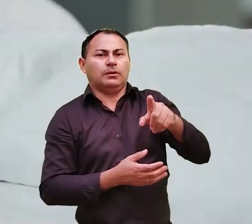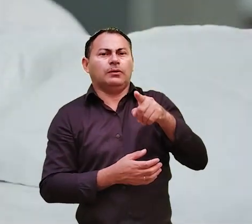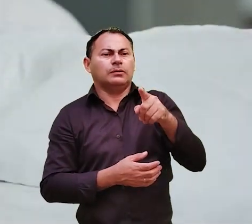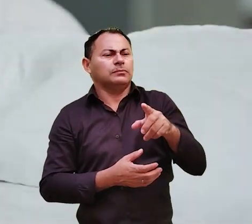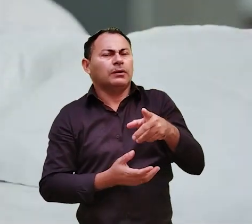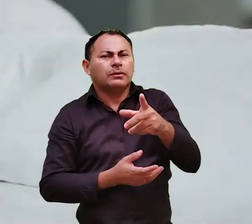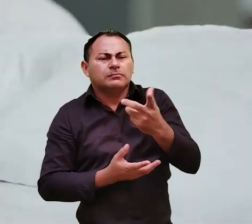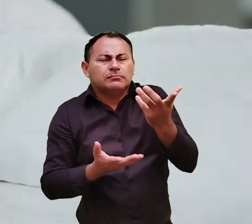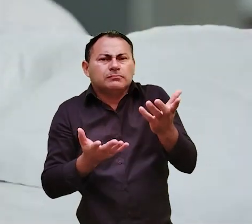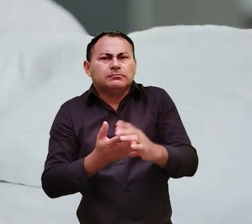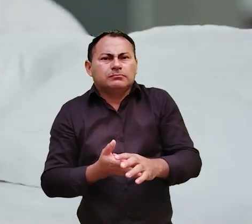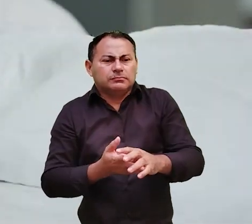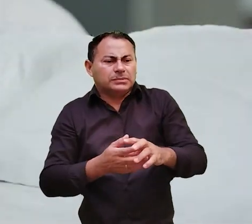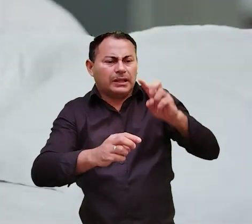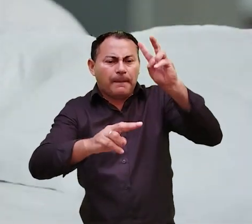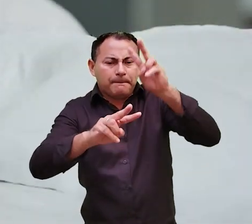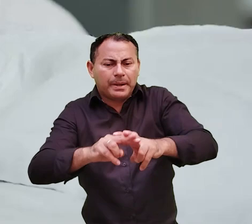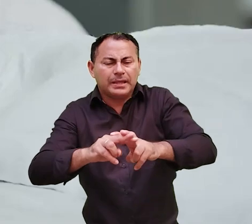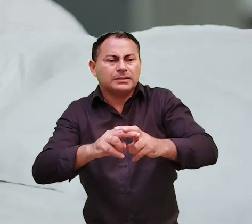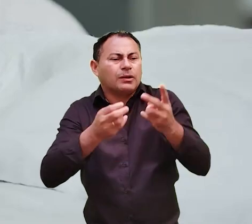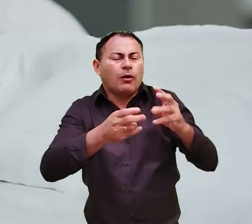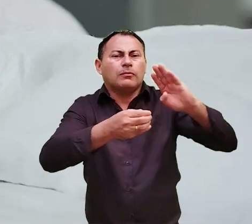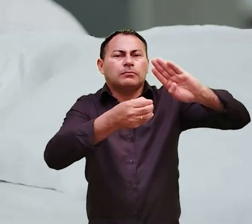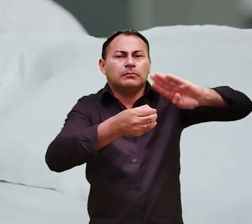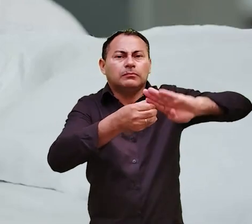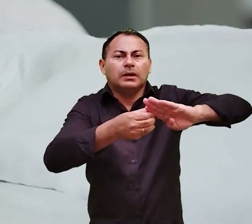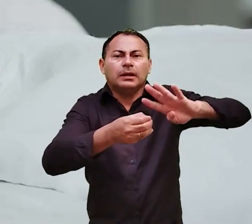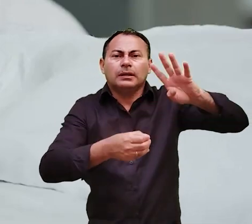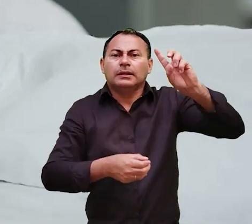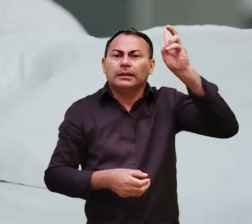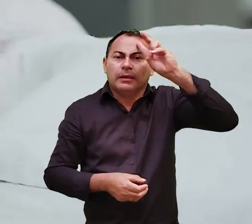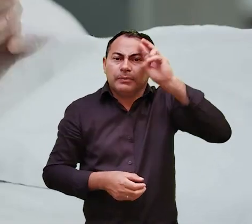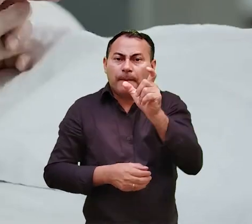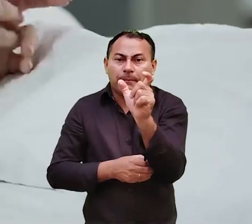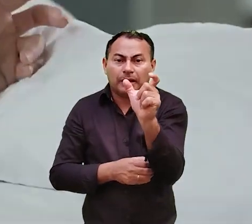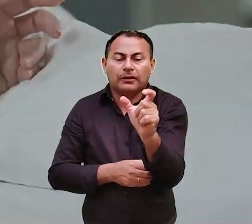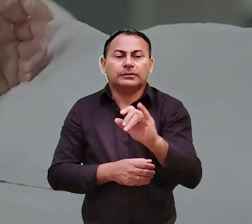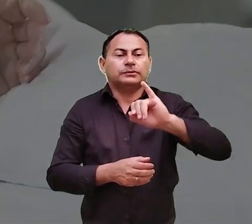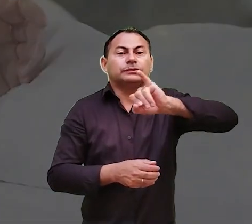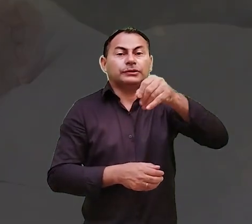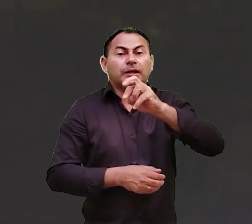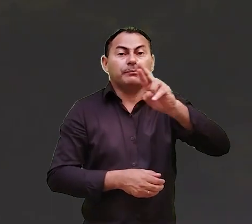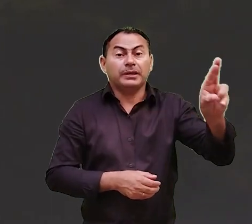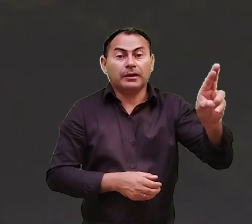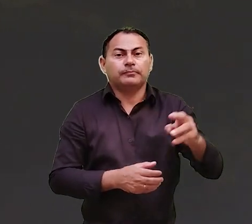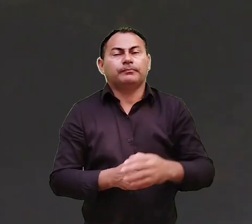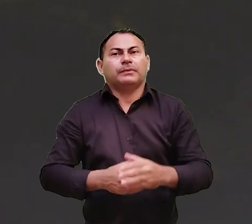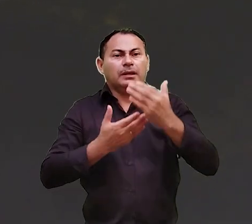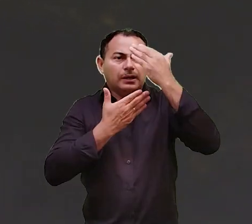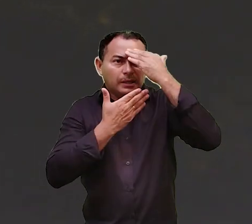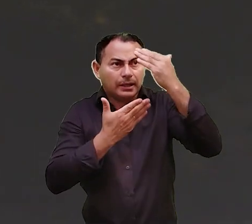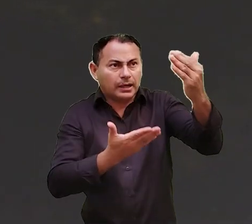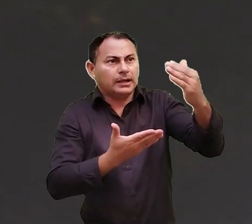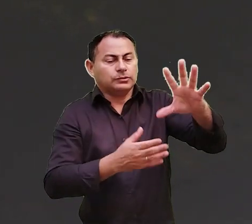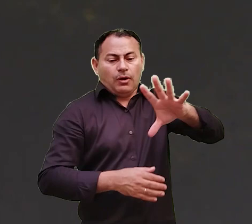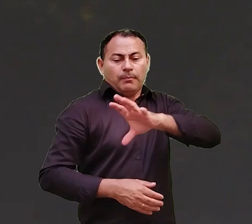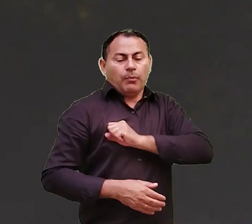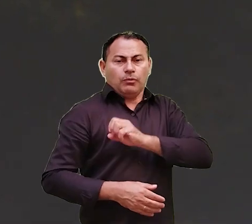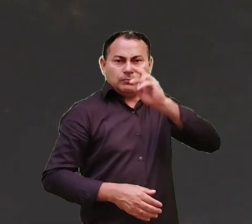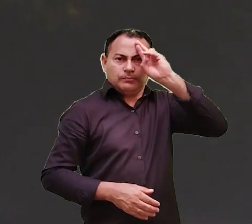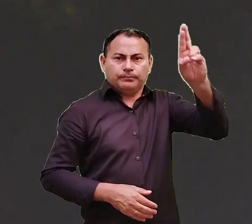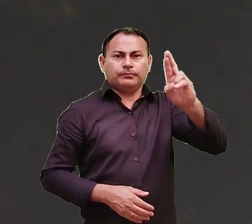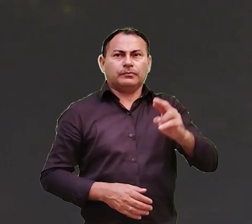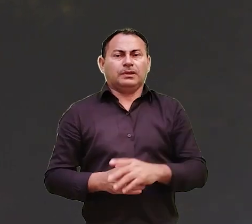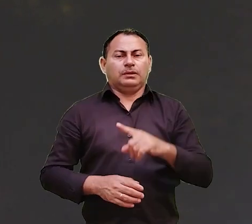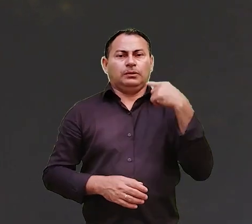de Deus, se você está num tipo de cativeiro babilônico, lembre-se das palavras de Jeremias. Graças ao